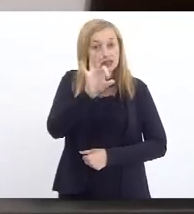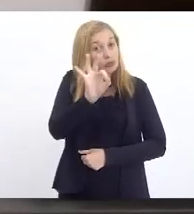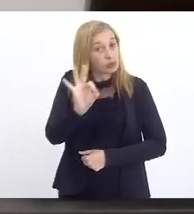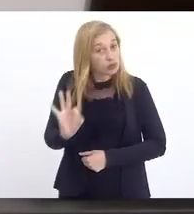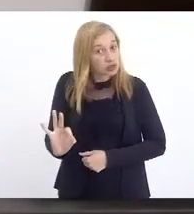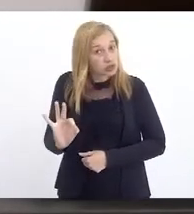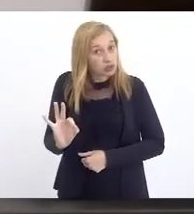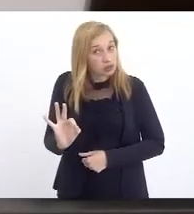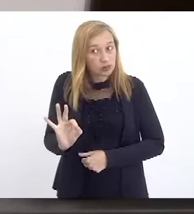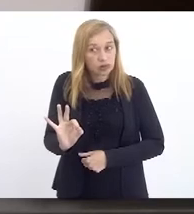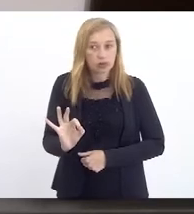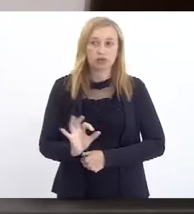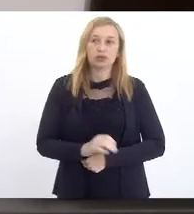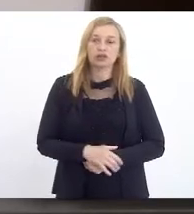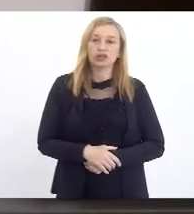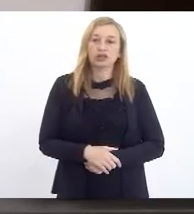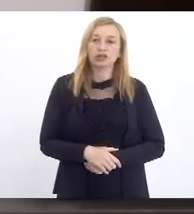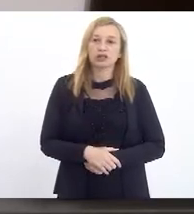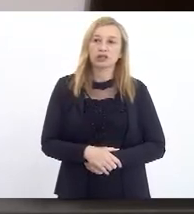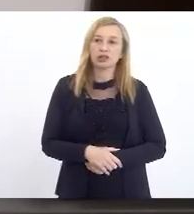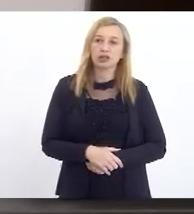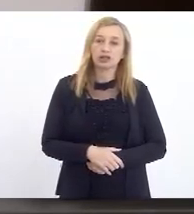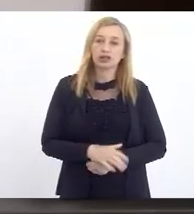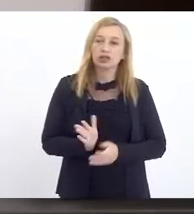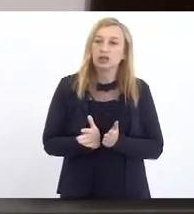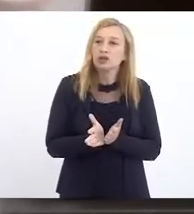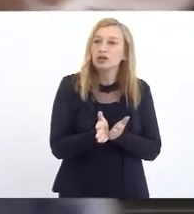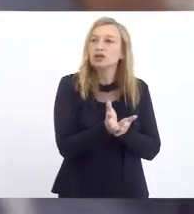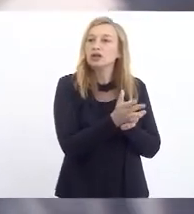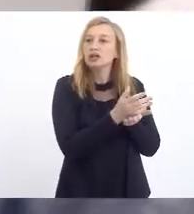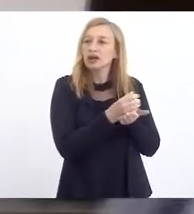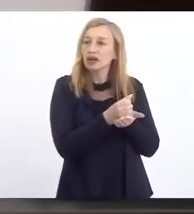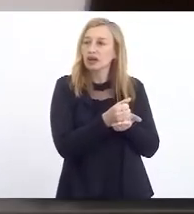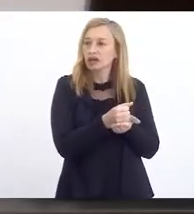30% do excedente arrecadado,